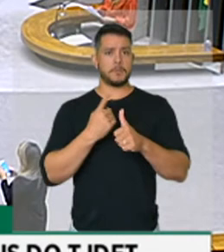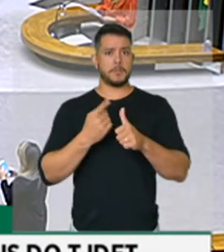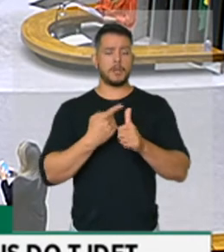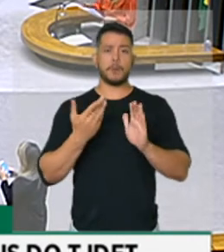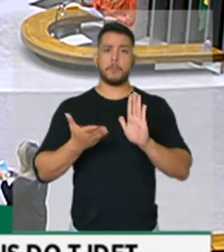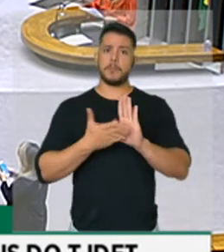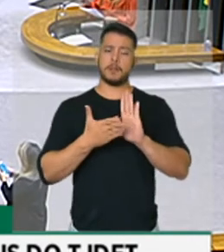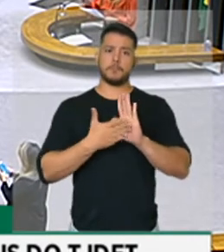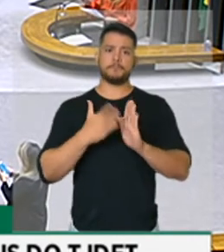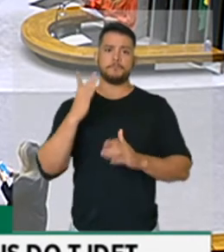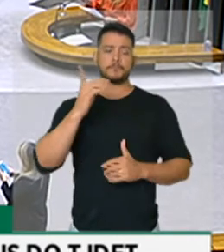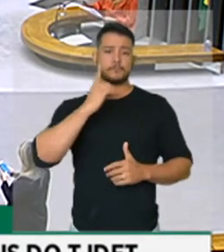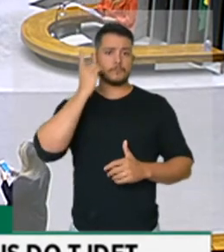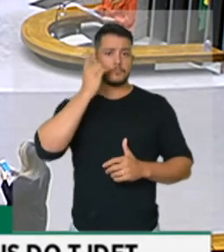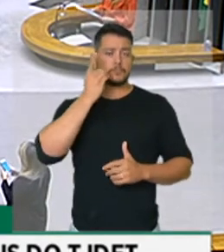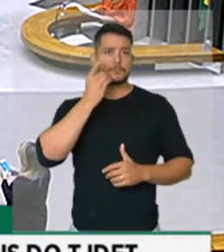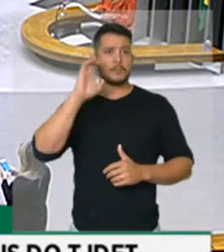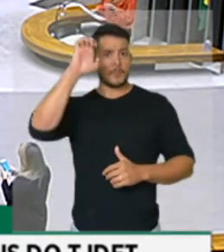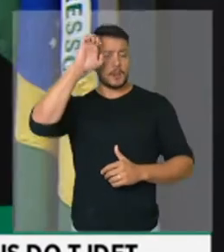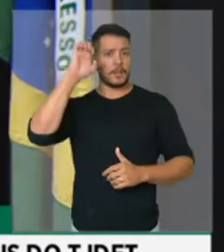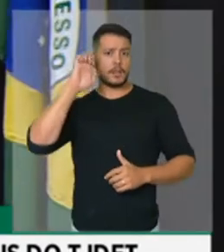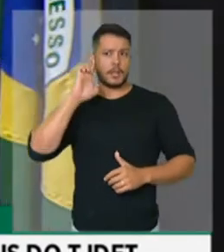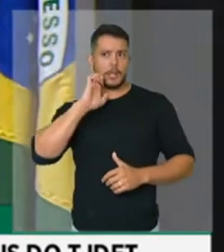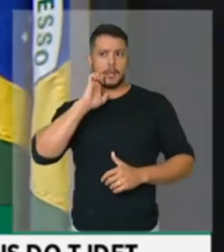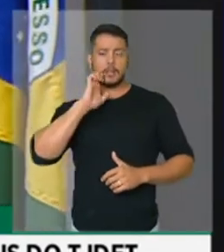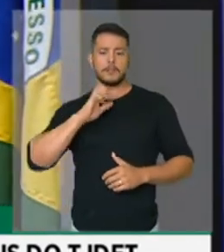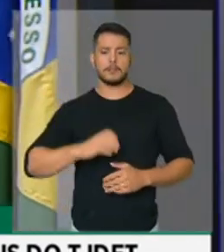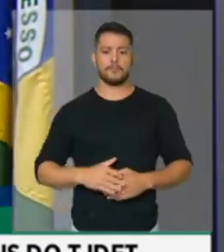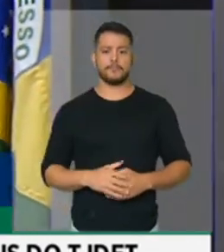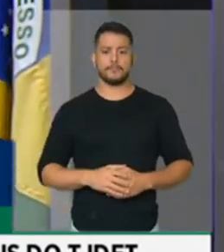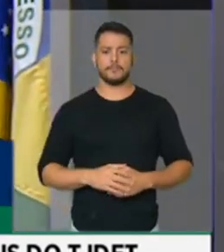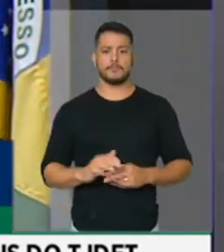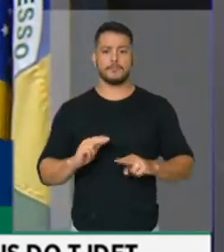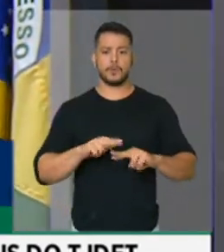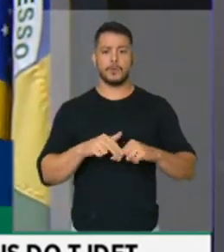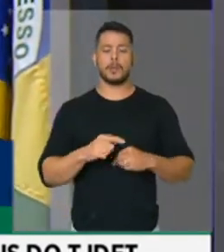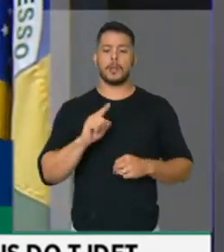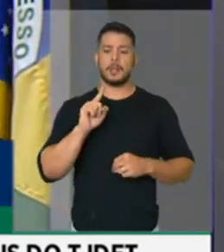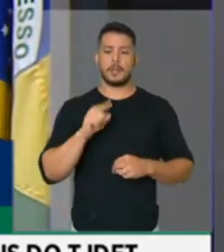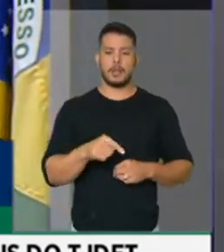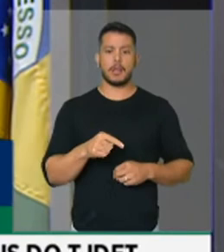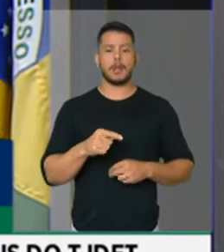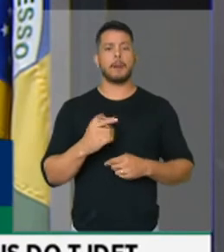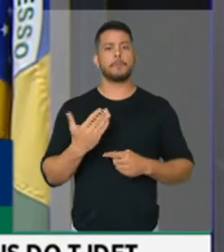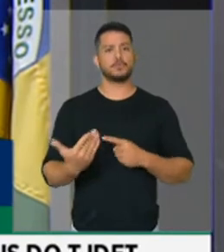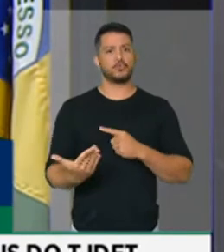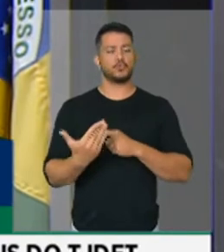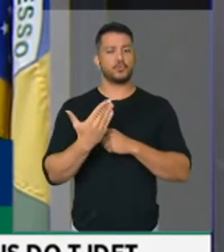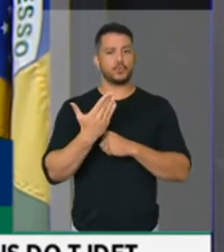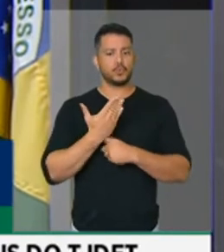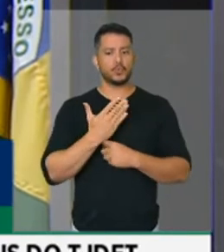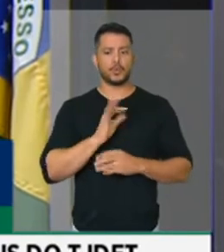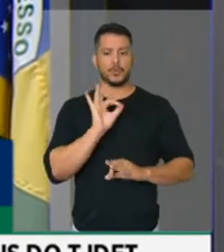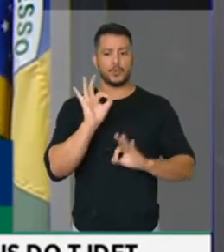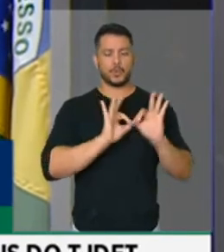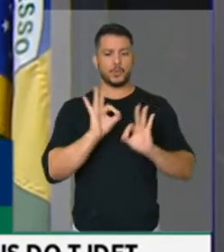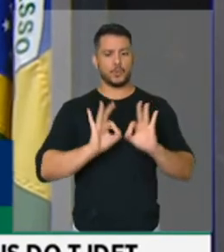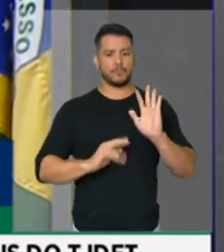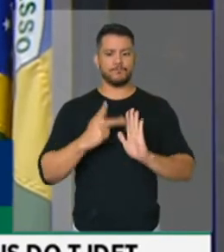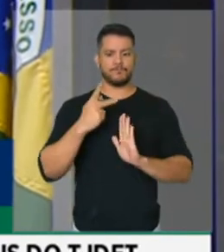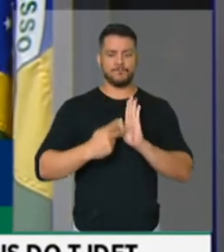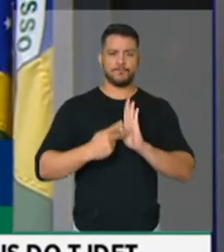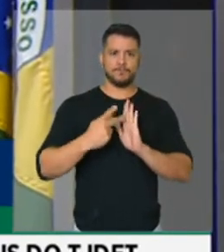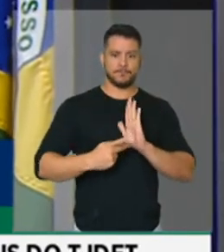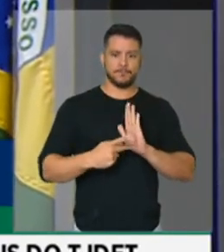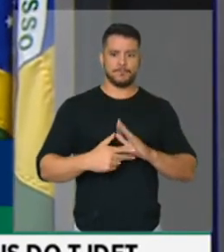relatora também deste projeto, e uma colega também que nos ajudou aqui para que nós pudéssemos pautar